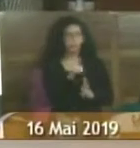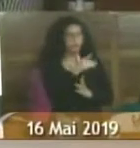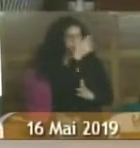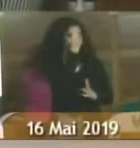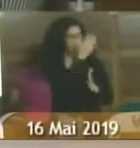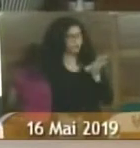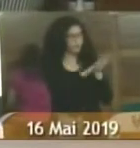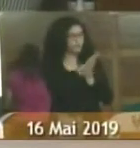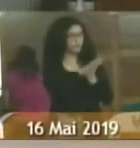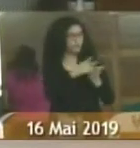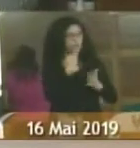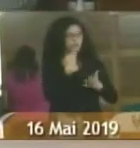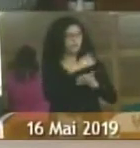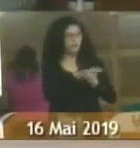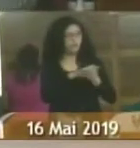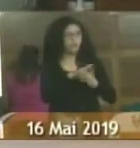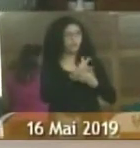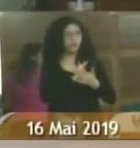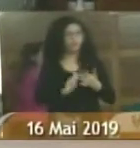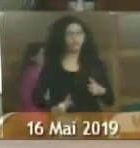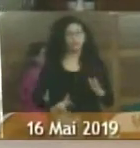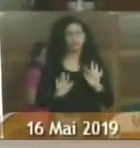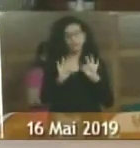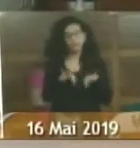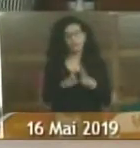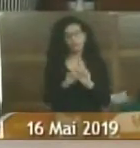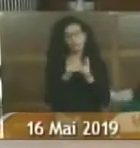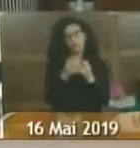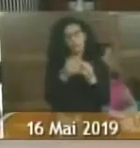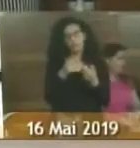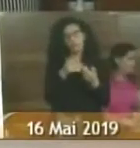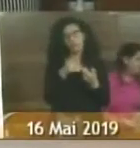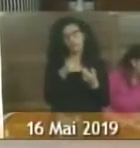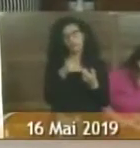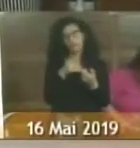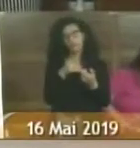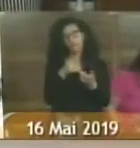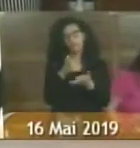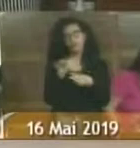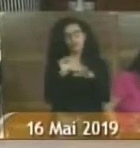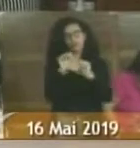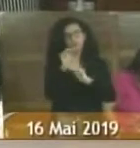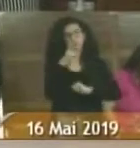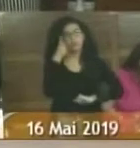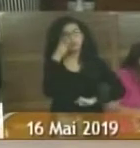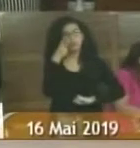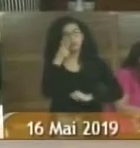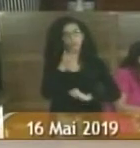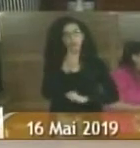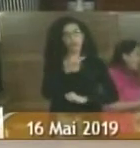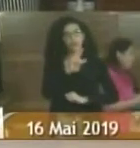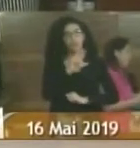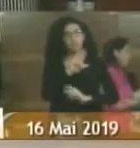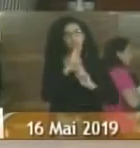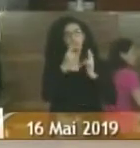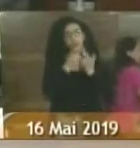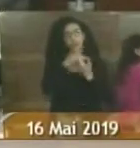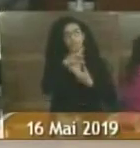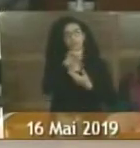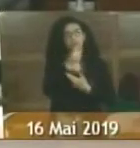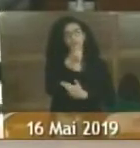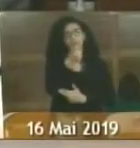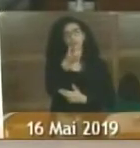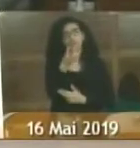mais nada a tratar, Sua Excelência deu por encerrada a presente sessão, designando a próxima para o dia 16/5, às